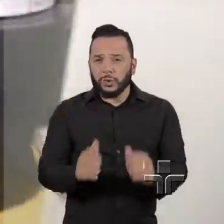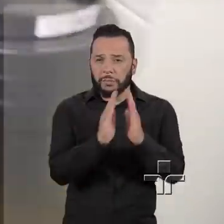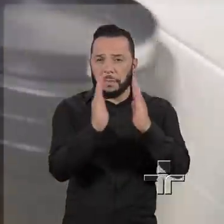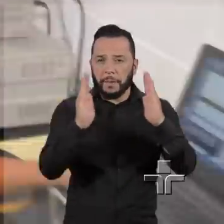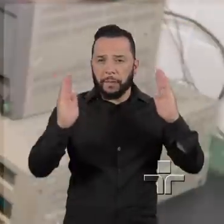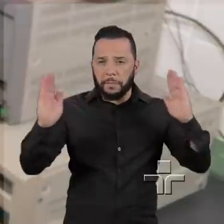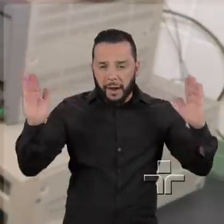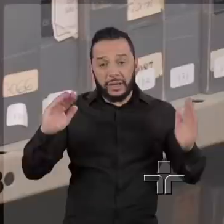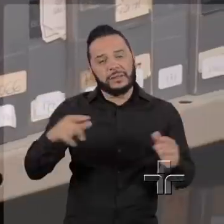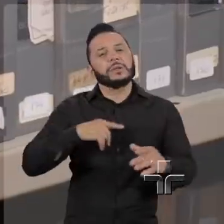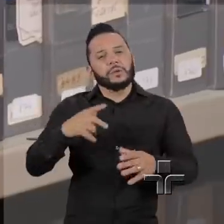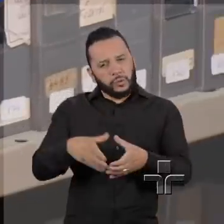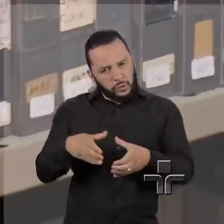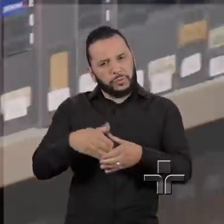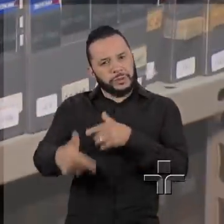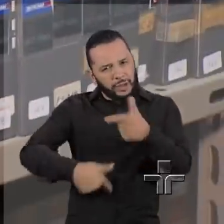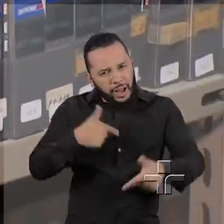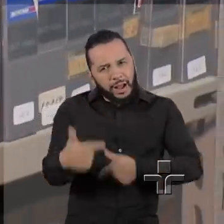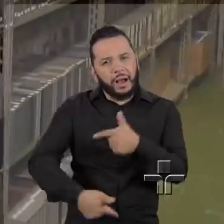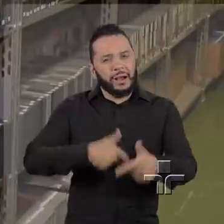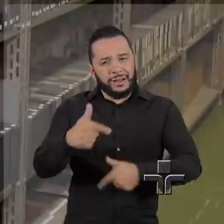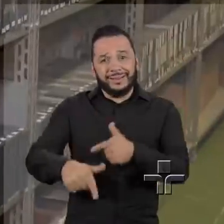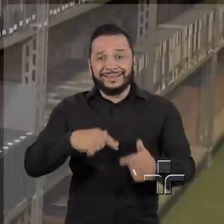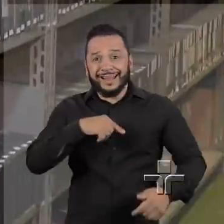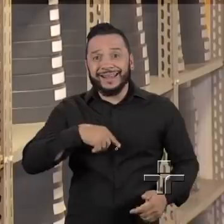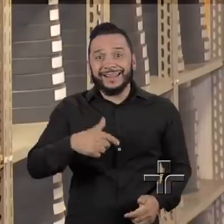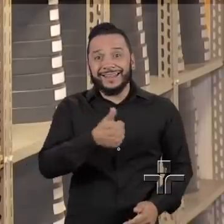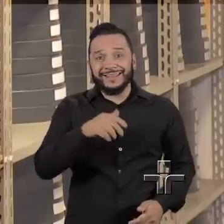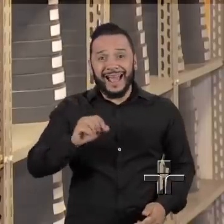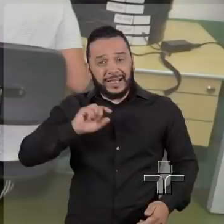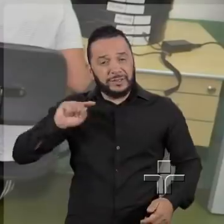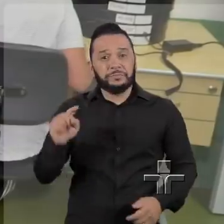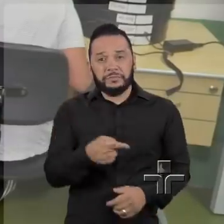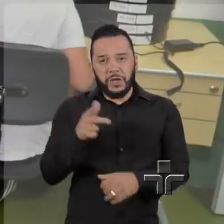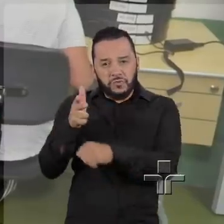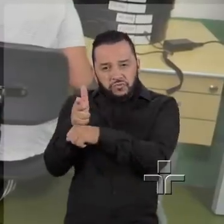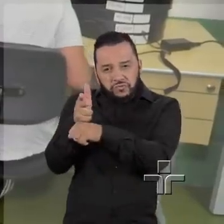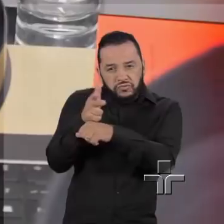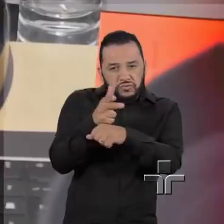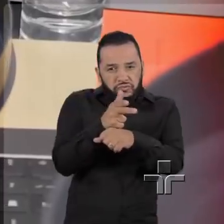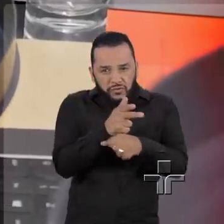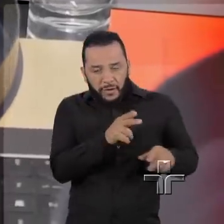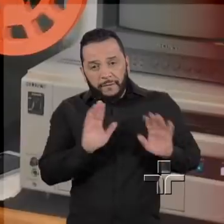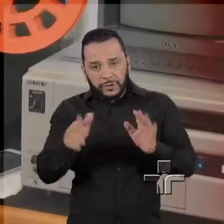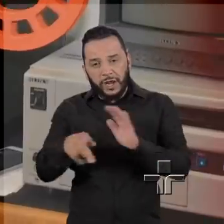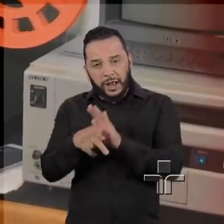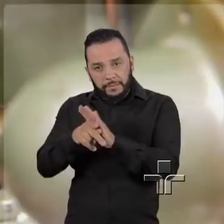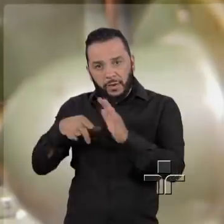a equipe do setor trabalha muito. Mais de 10 mil programas já foram digitalizados.